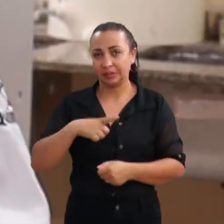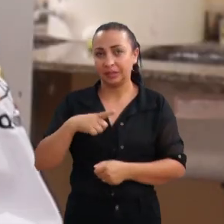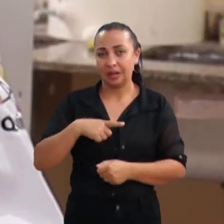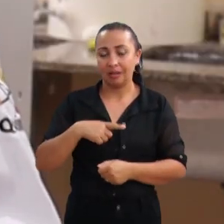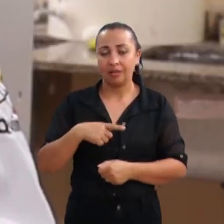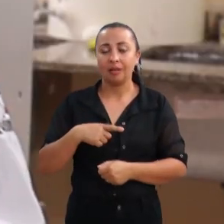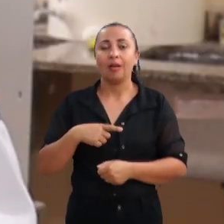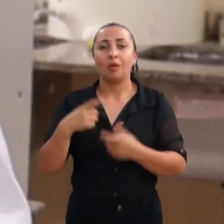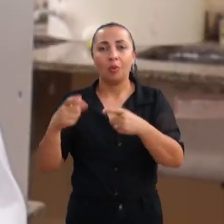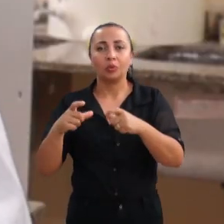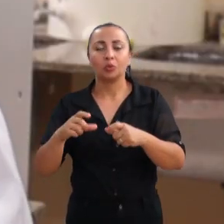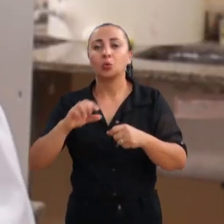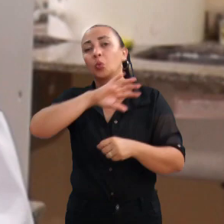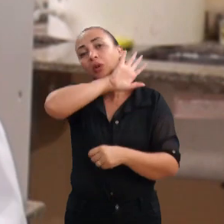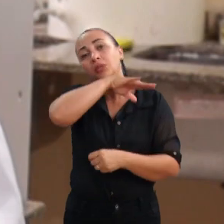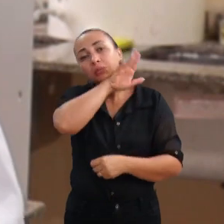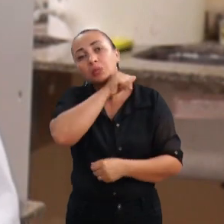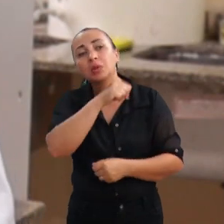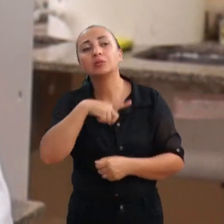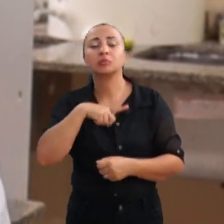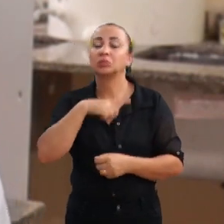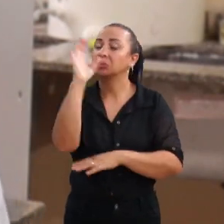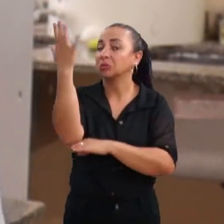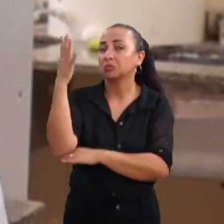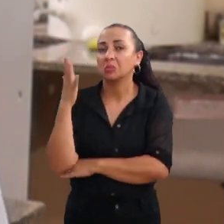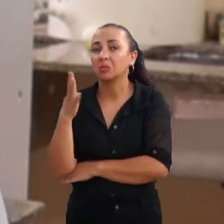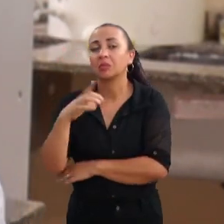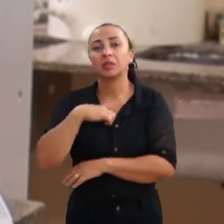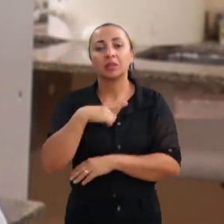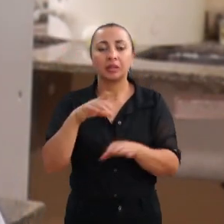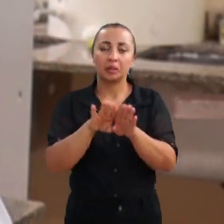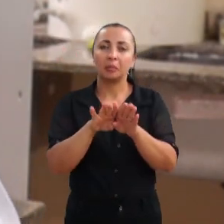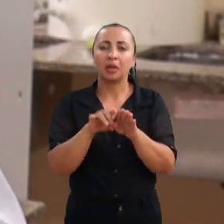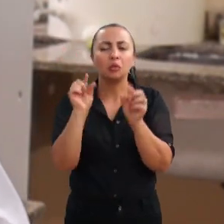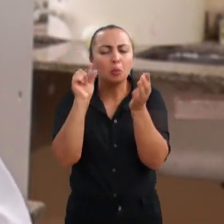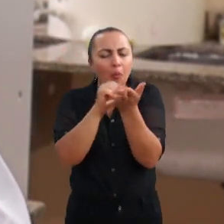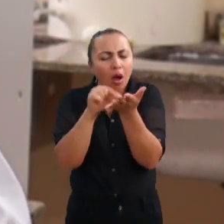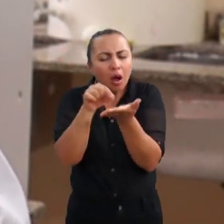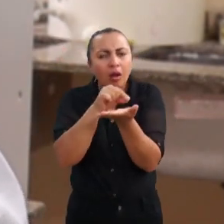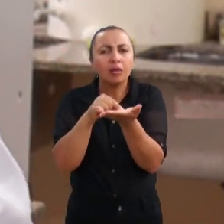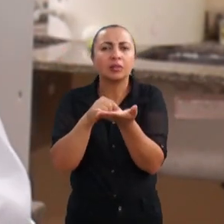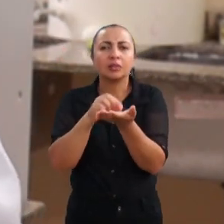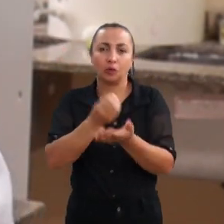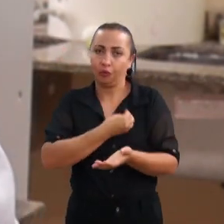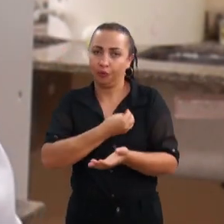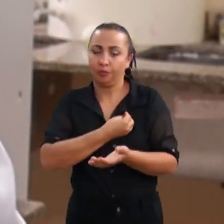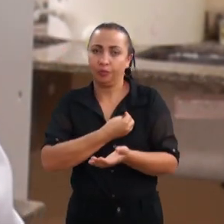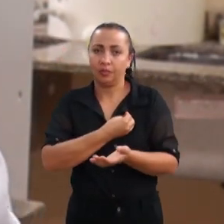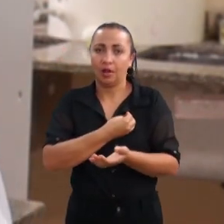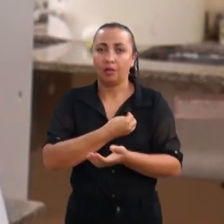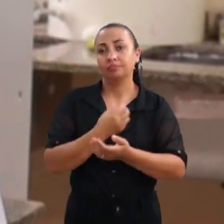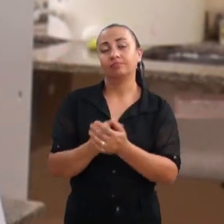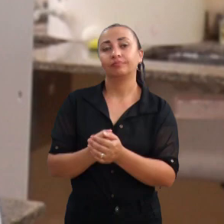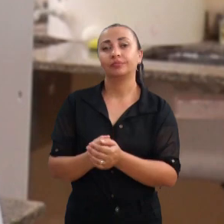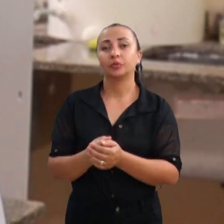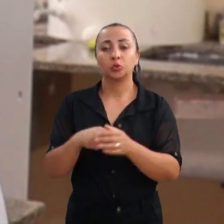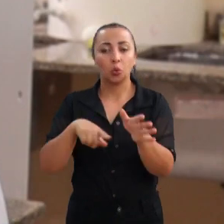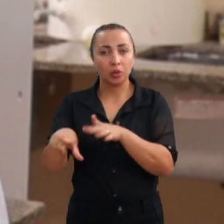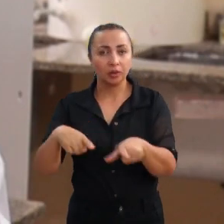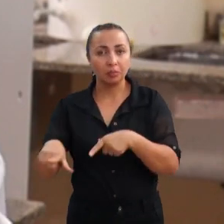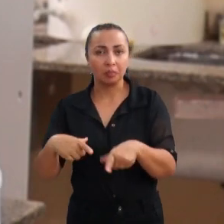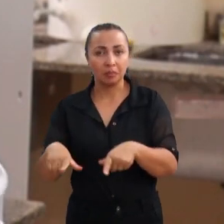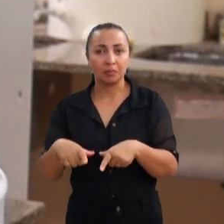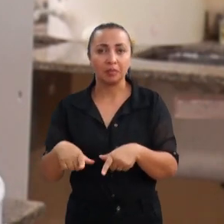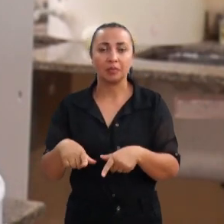estar presentes nos animais, nos vegetais e também nos micro-organismos. No caso da Jéssica, a gente